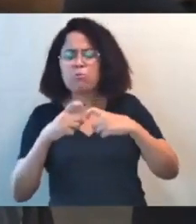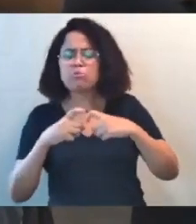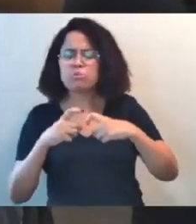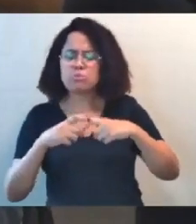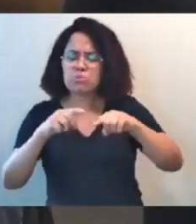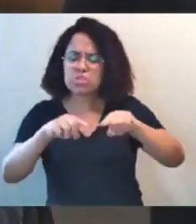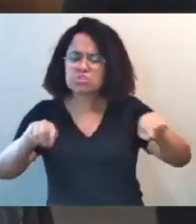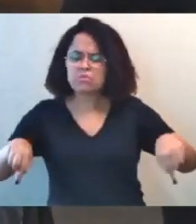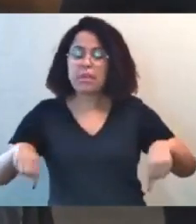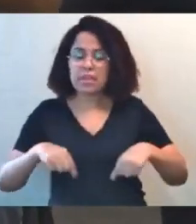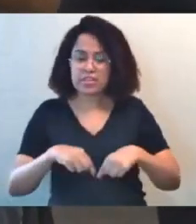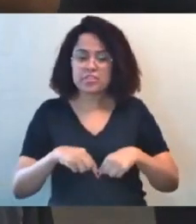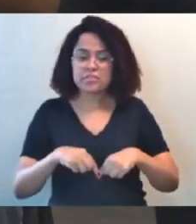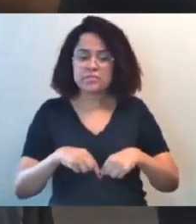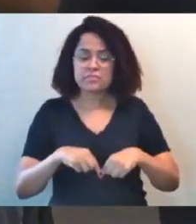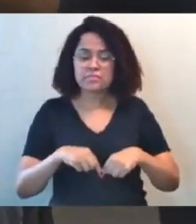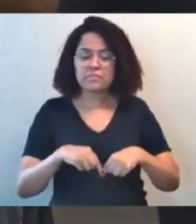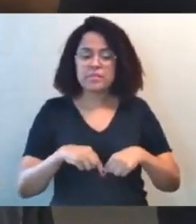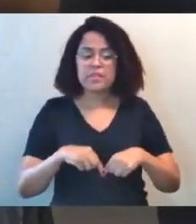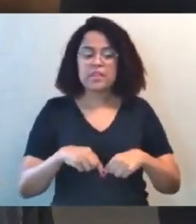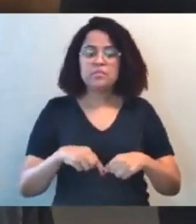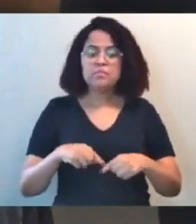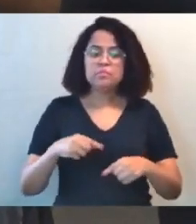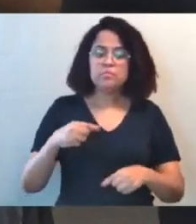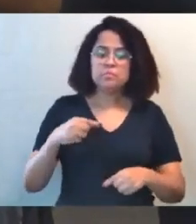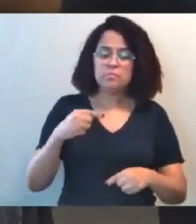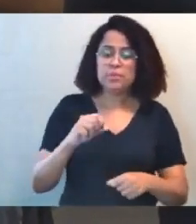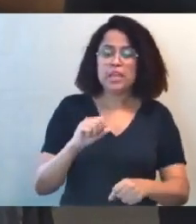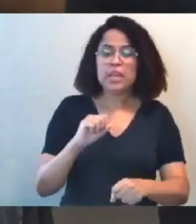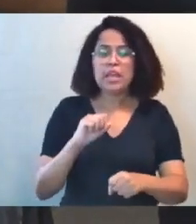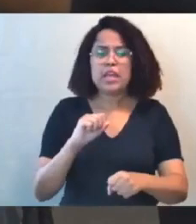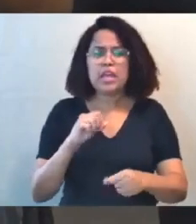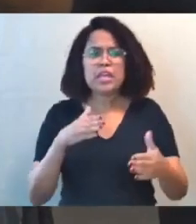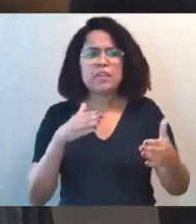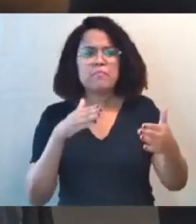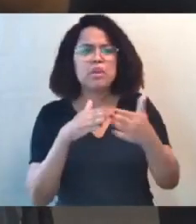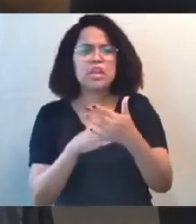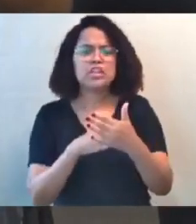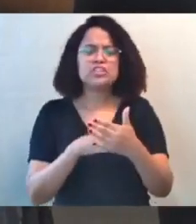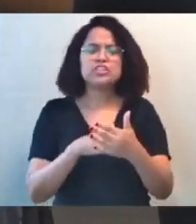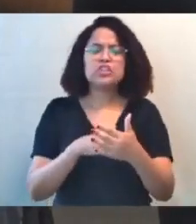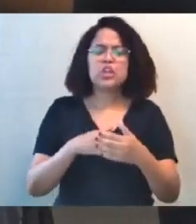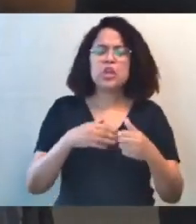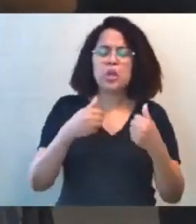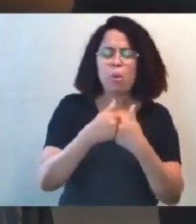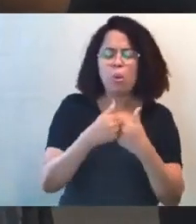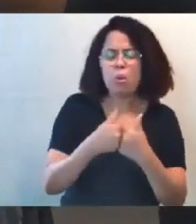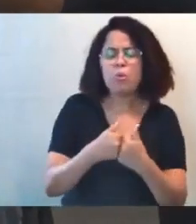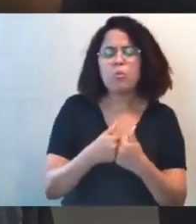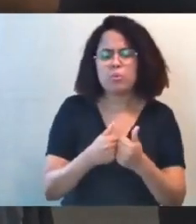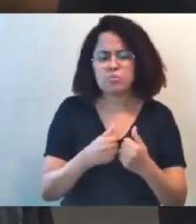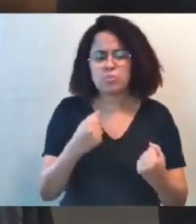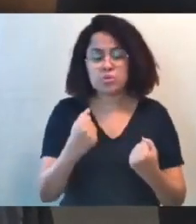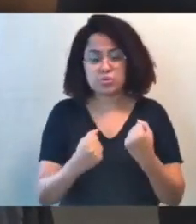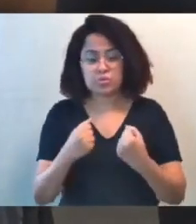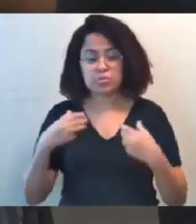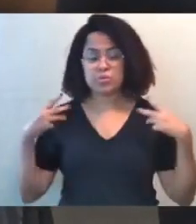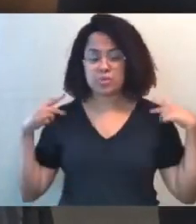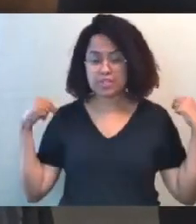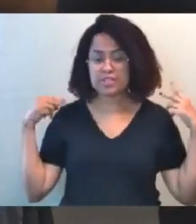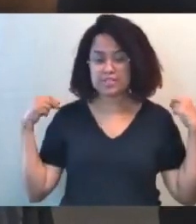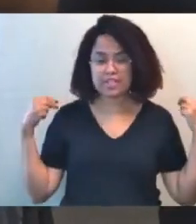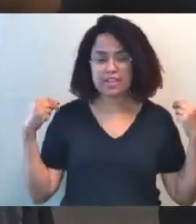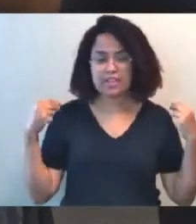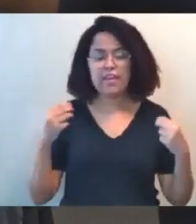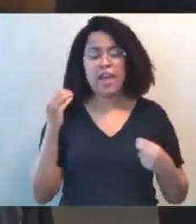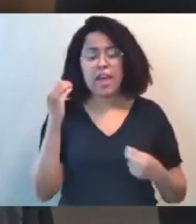na frente de um ônibus para não deixar o motorista arrancar com o ônibus, que muitas vezes eles até tentam arrancar, como tentou fazer com nós lá no